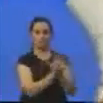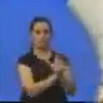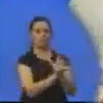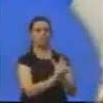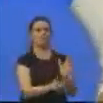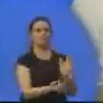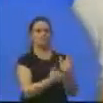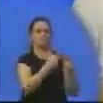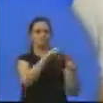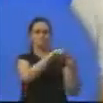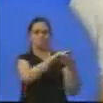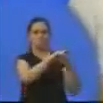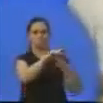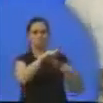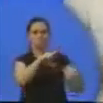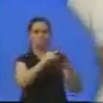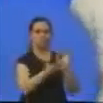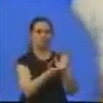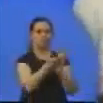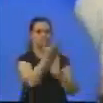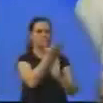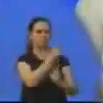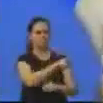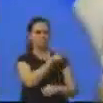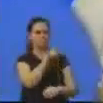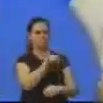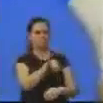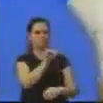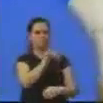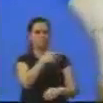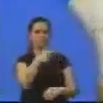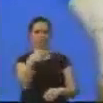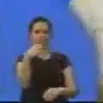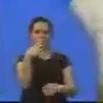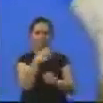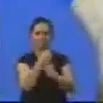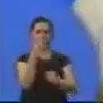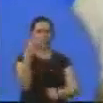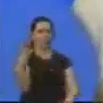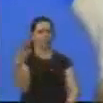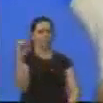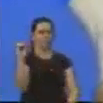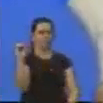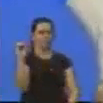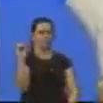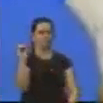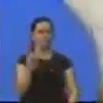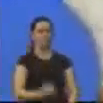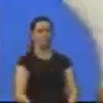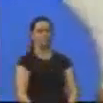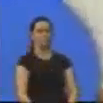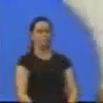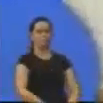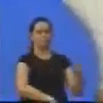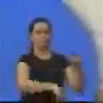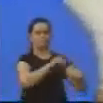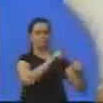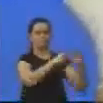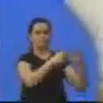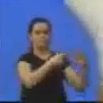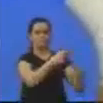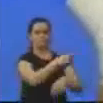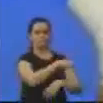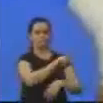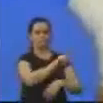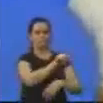quero, a soma deles é 30, chamei de x e y os meus números, a soma é 30. X mais y igual a 30. E o produto deles,